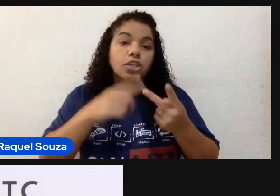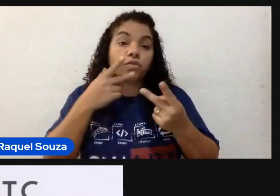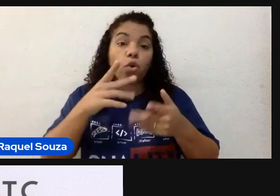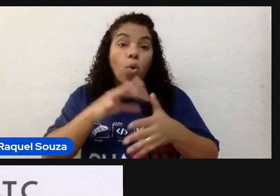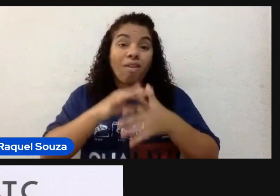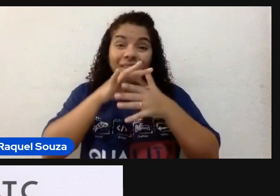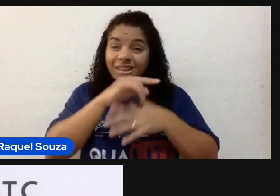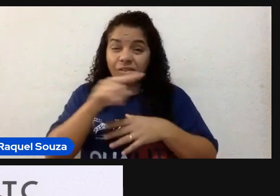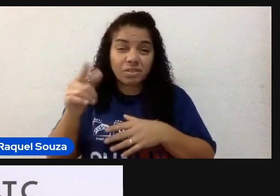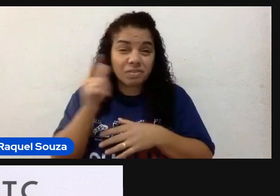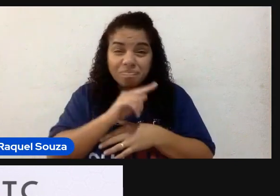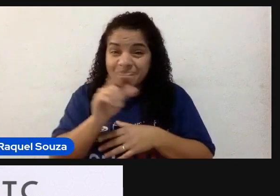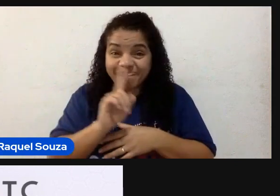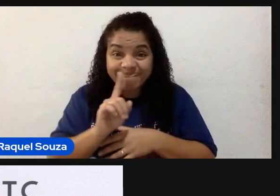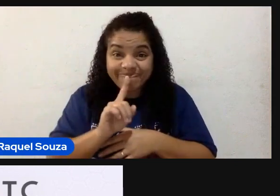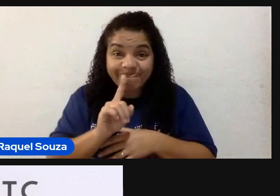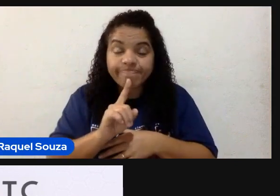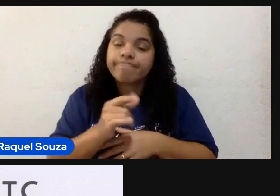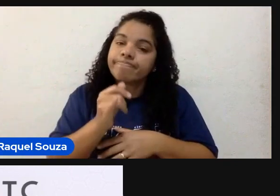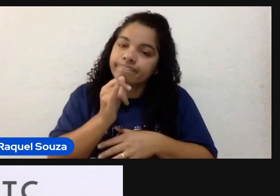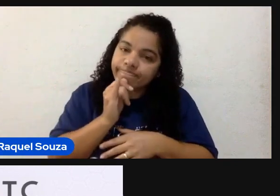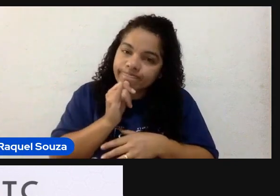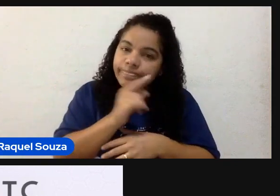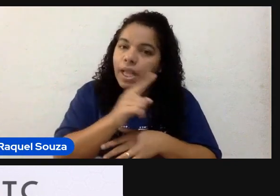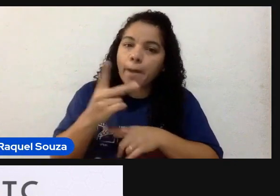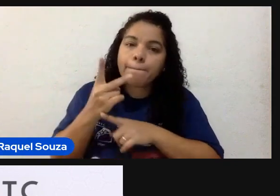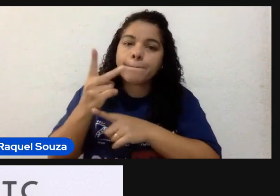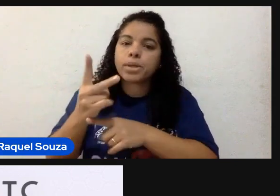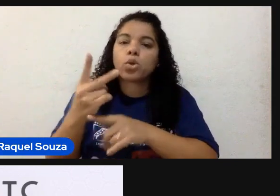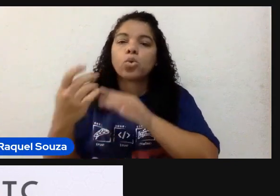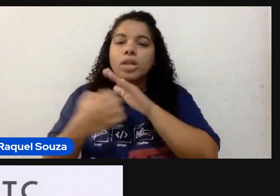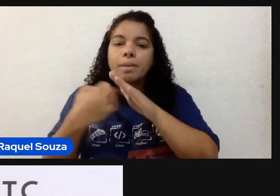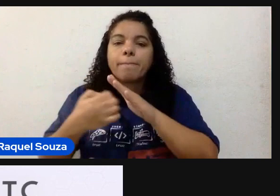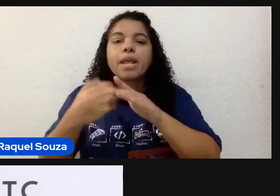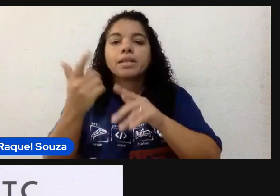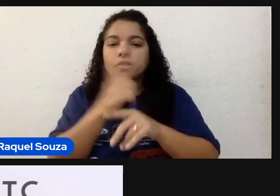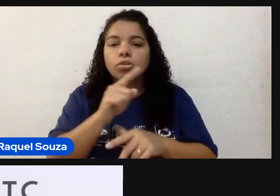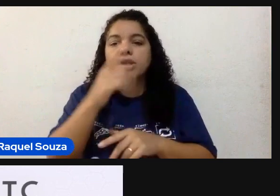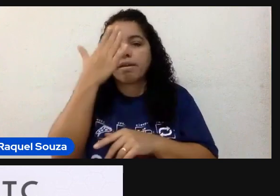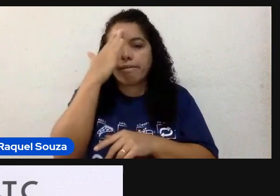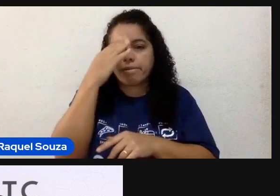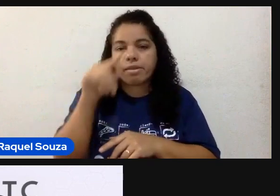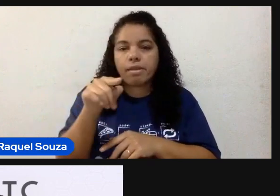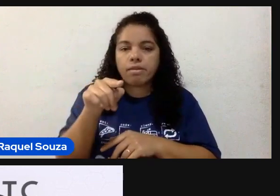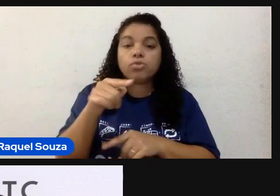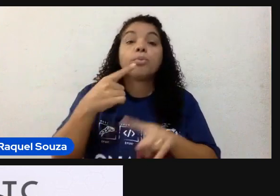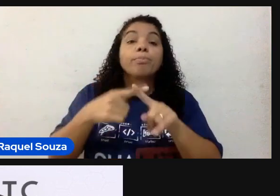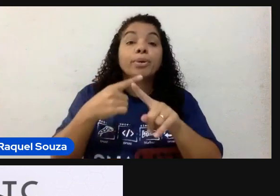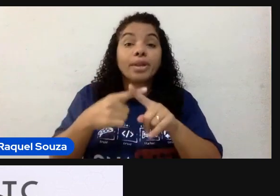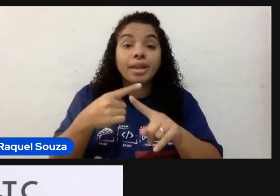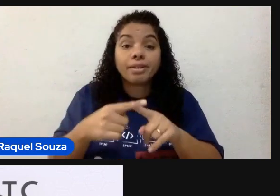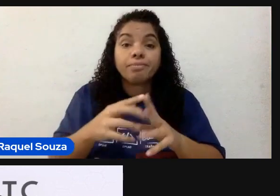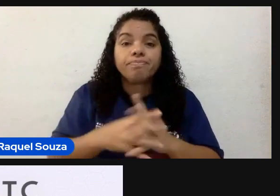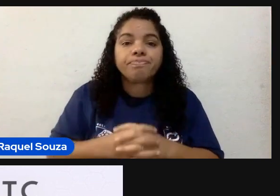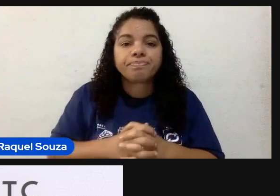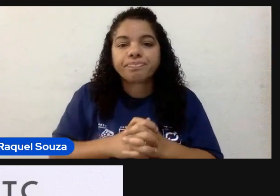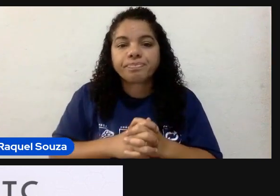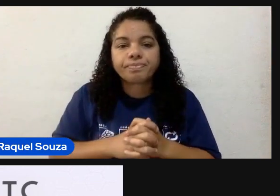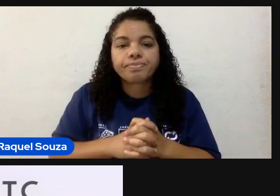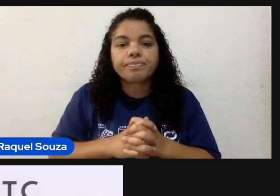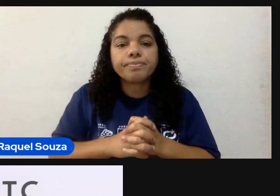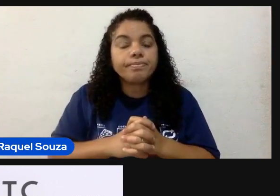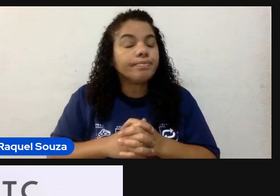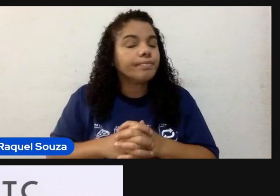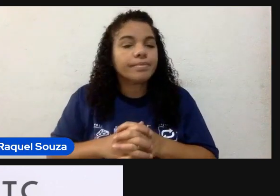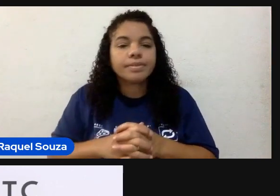que não rolou, infelizmente é procurar empresas que comecem a entender isso. Por quê? Está cada